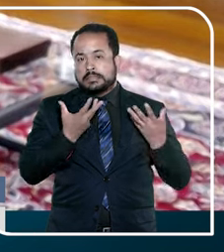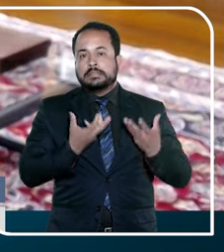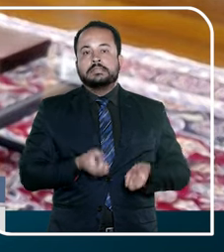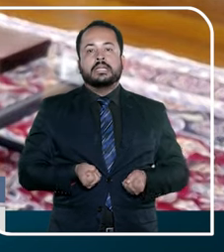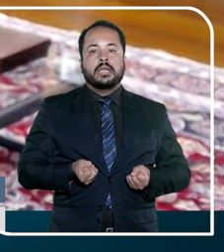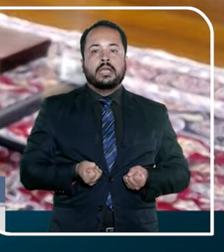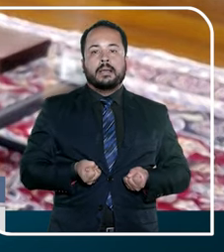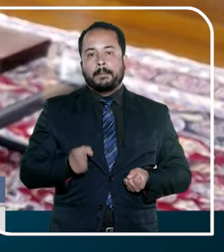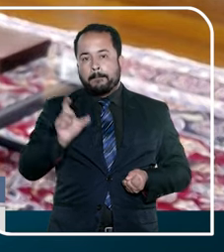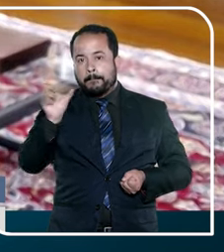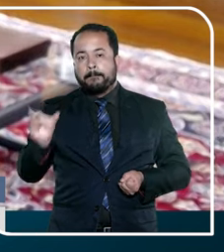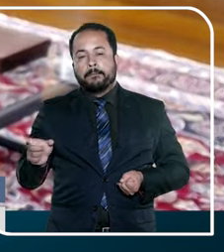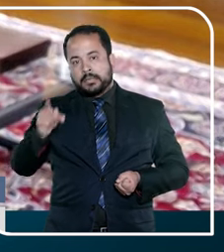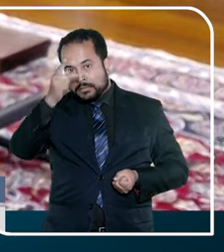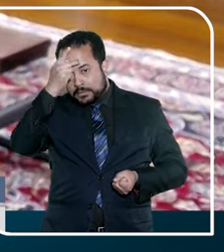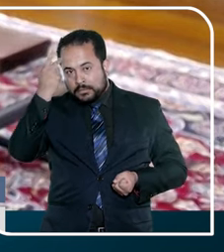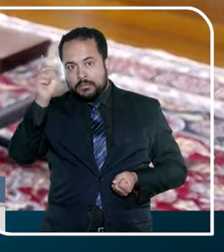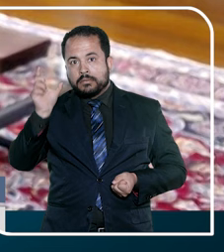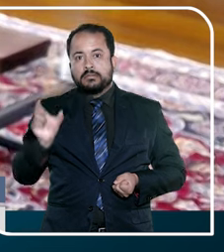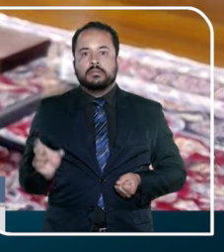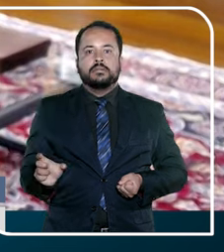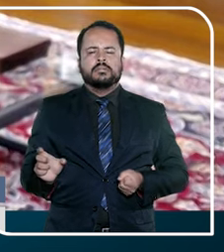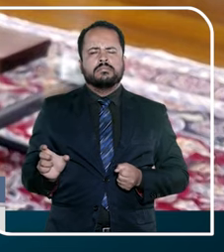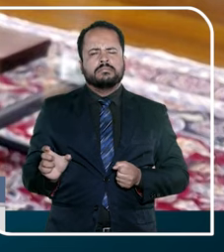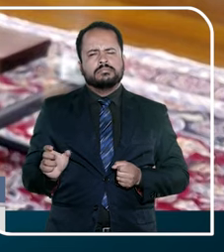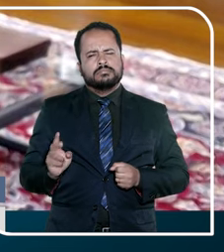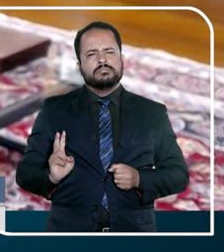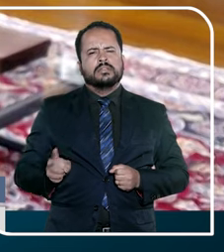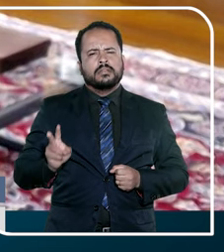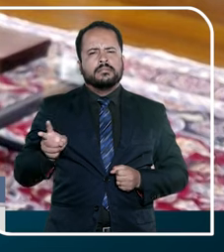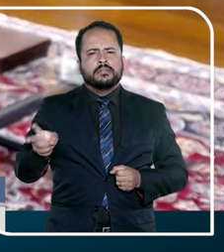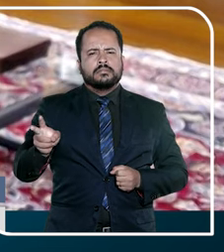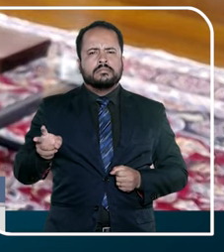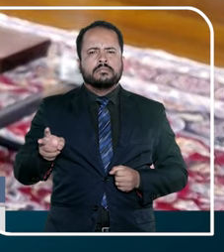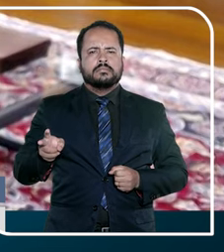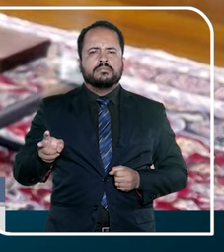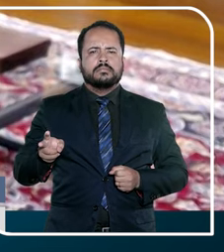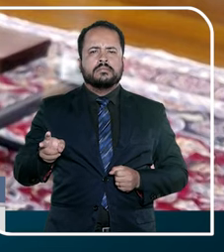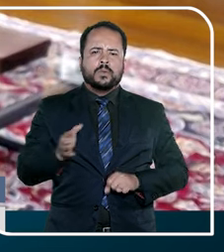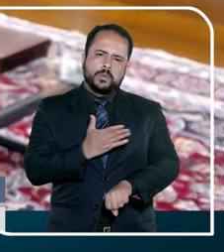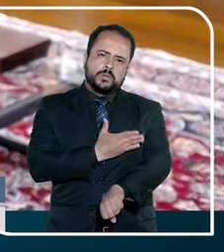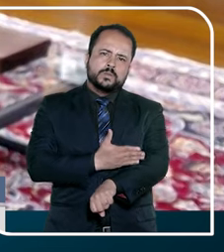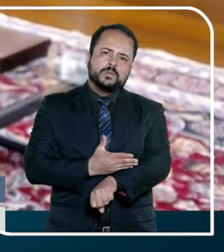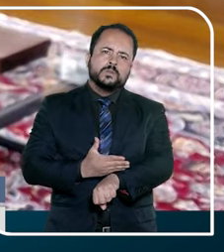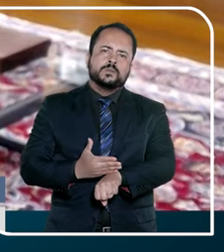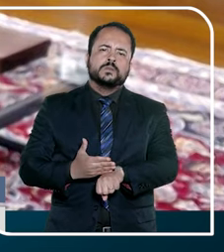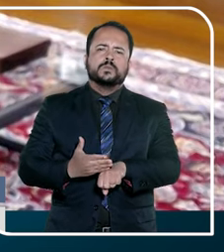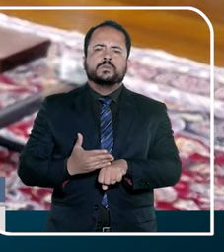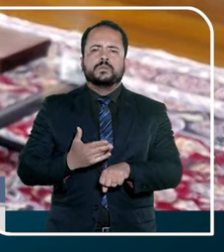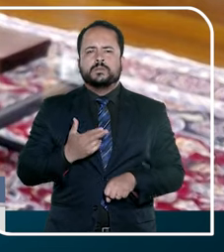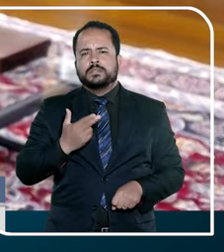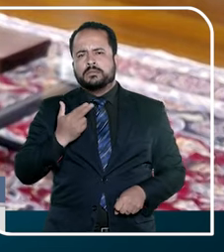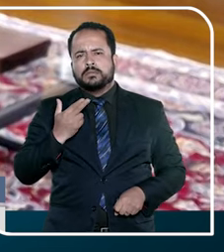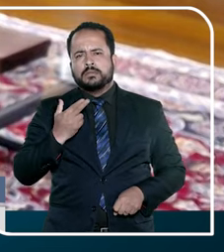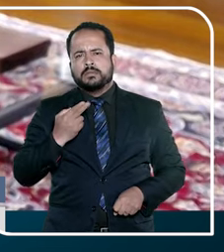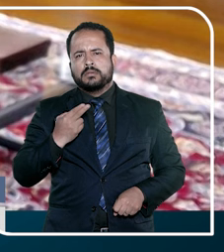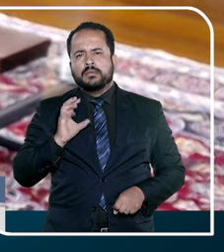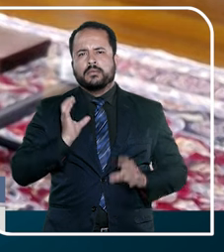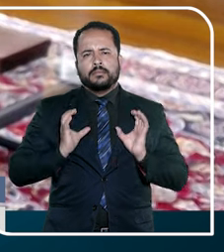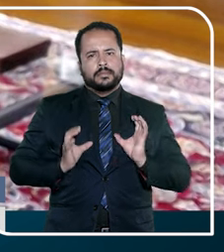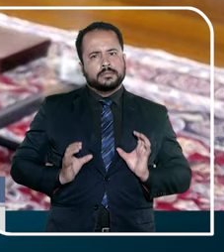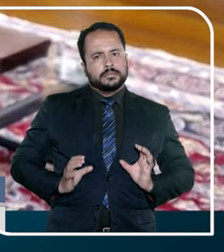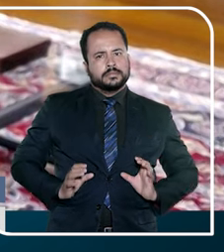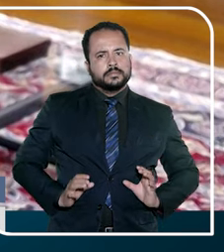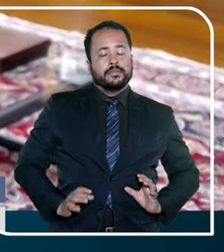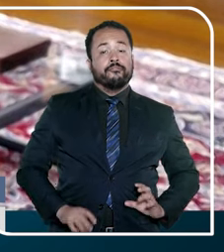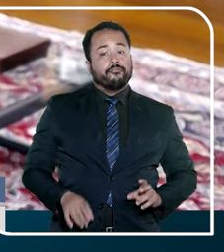pessoa que rotineiramente habitualmente faz desta deste comportamento início do seu modo de